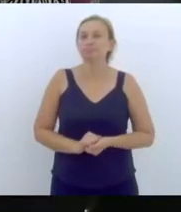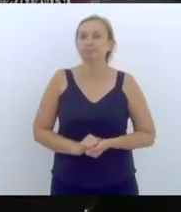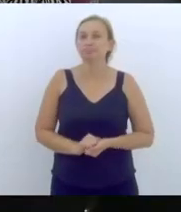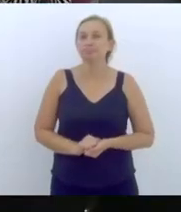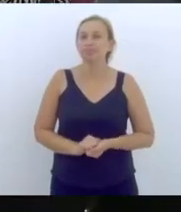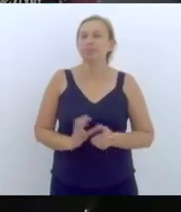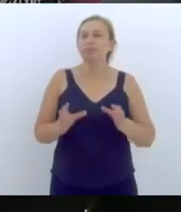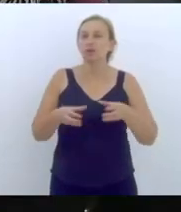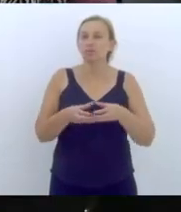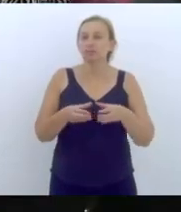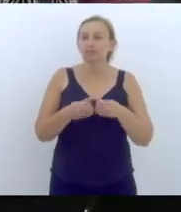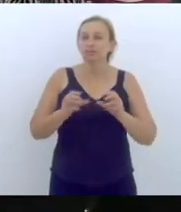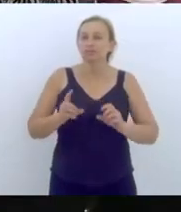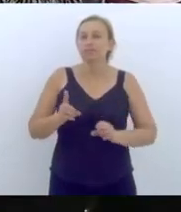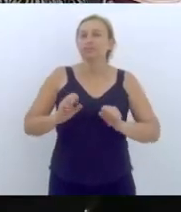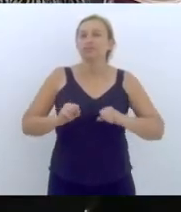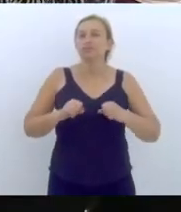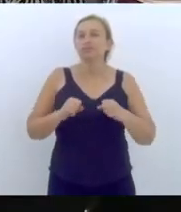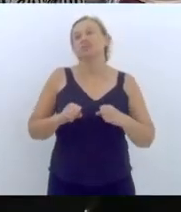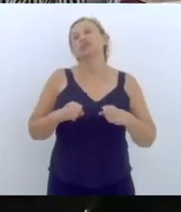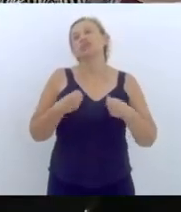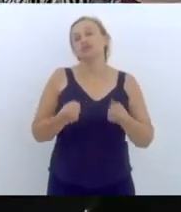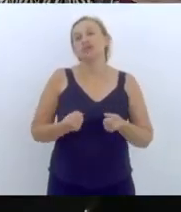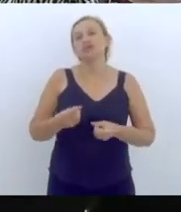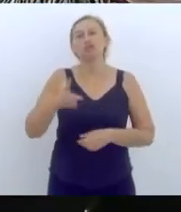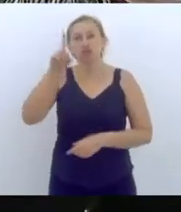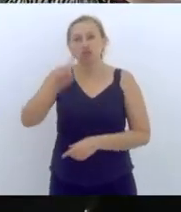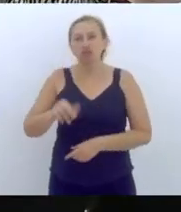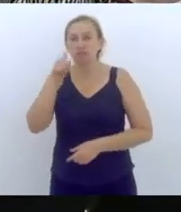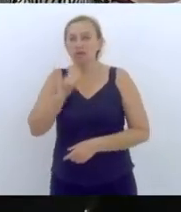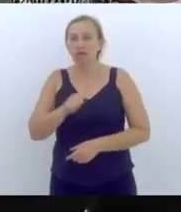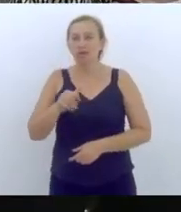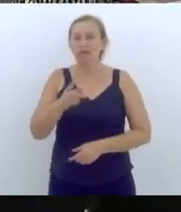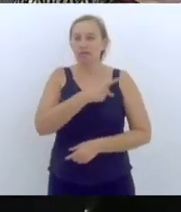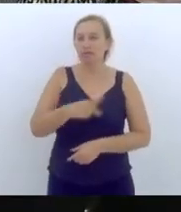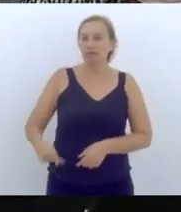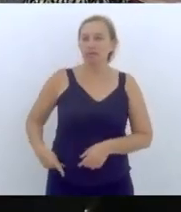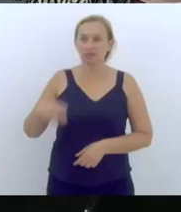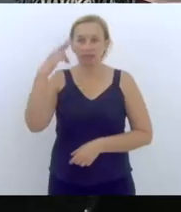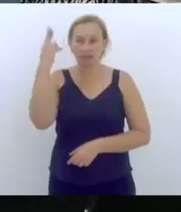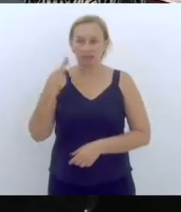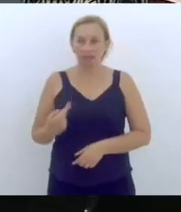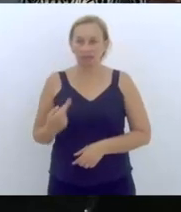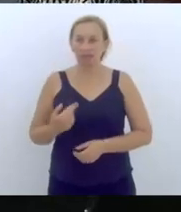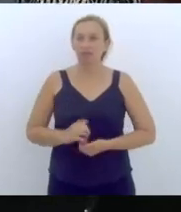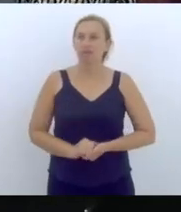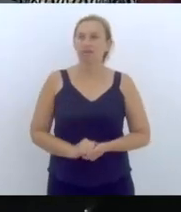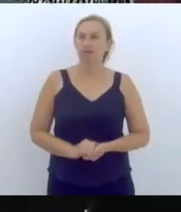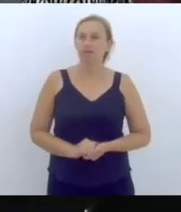Pela Comissão de Defesa dos Direitos da Mulher, presidenta deputada Renata Souza.